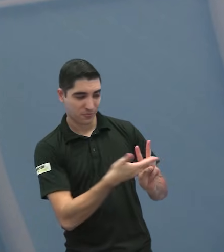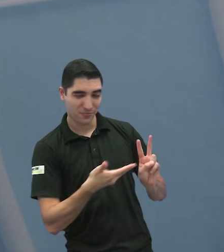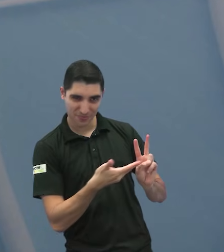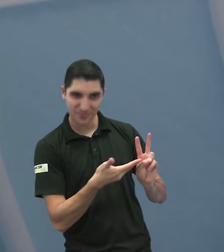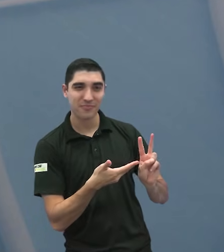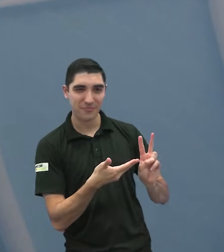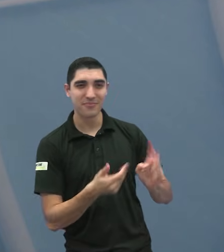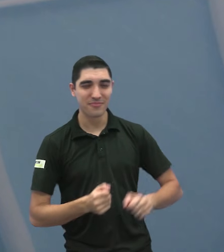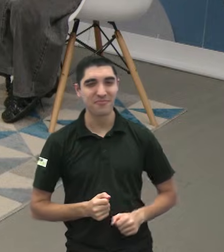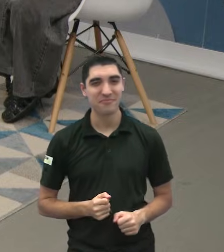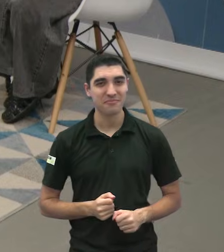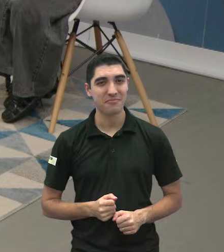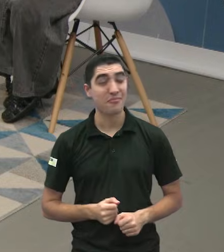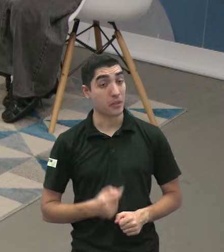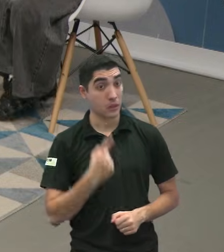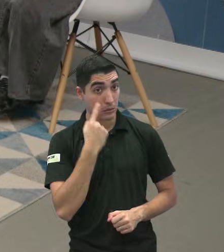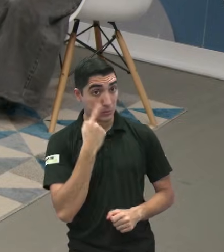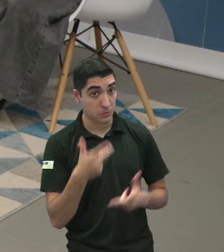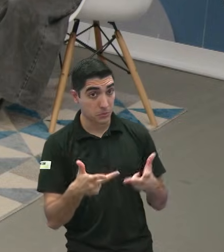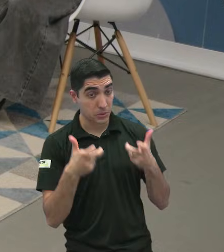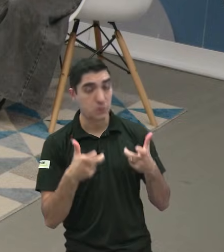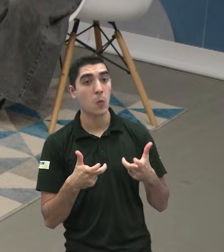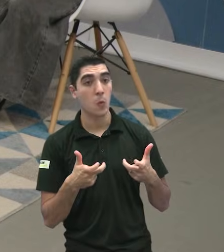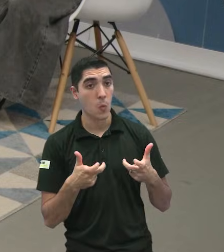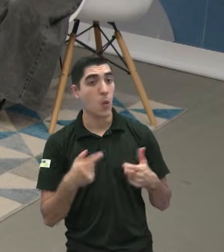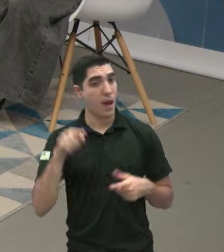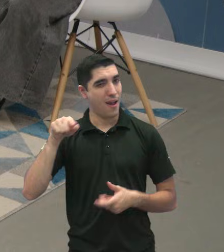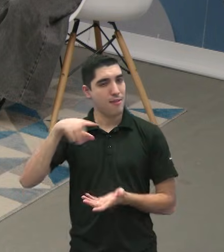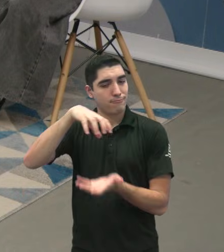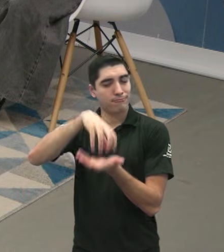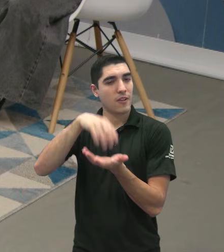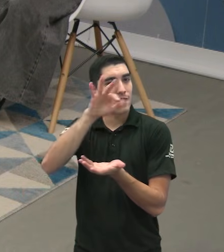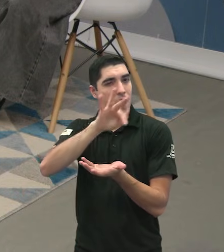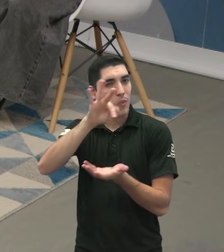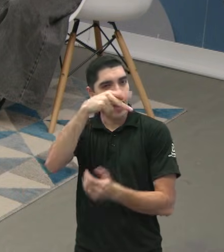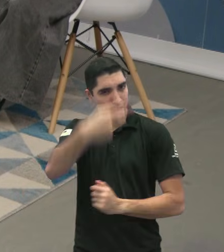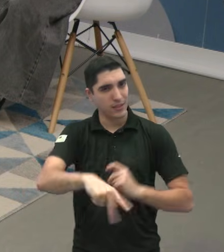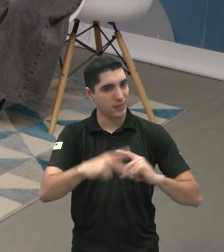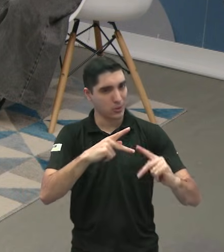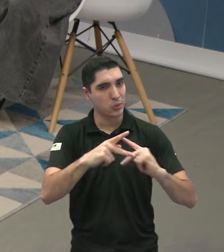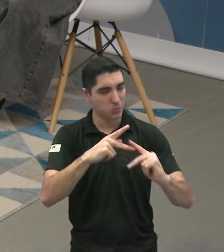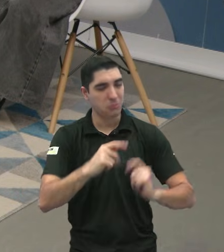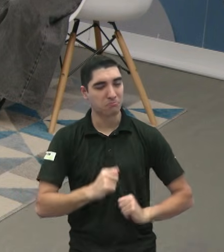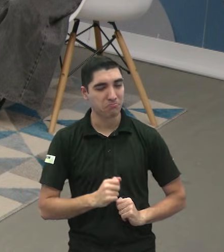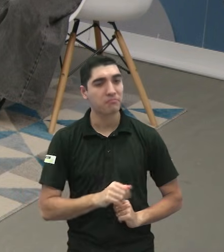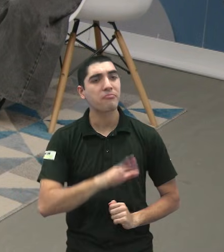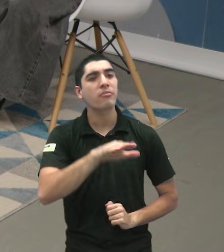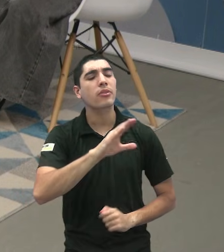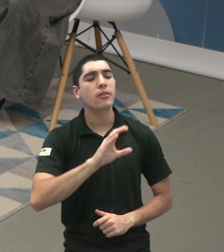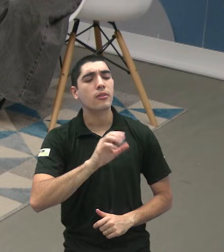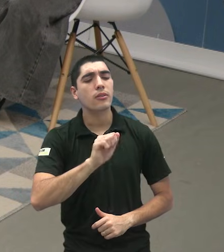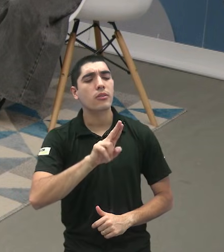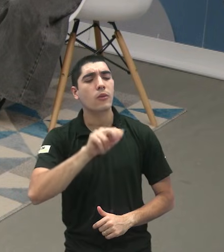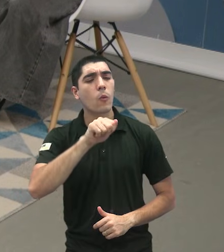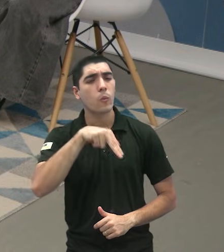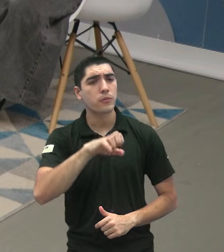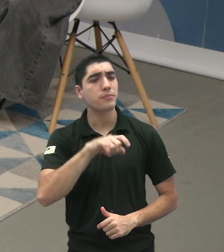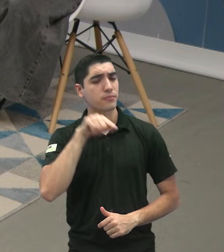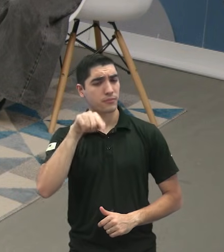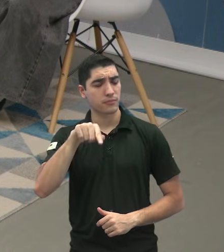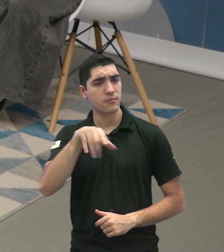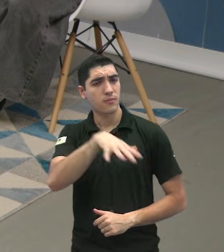no estúdio. A gente viu a realidade, né, de uma universidade aqui de São José. Cauane, a comunicação e a